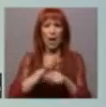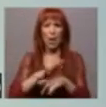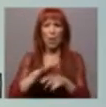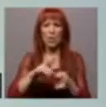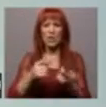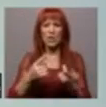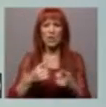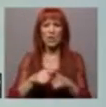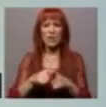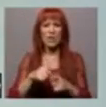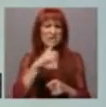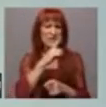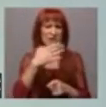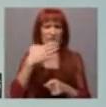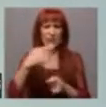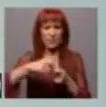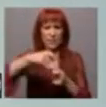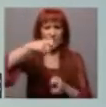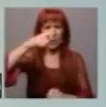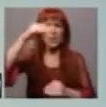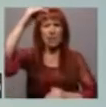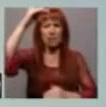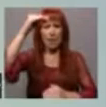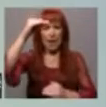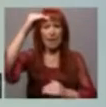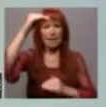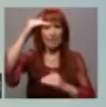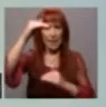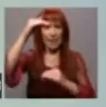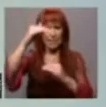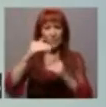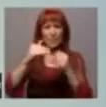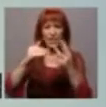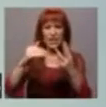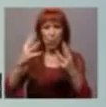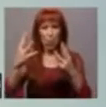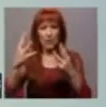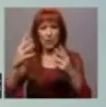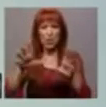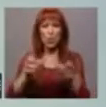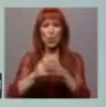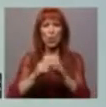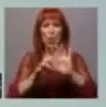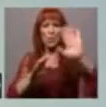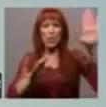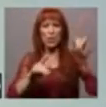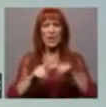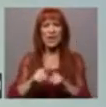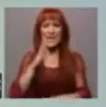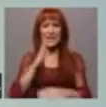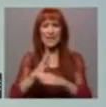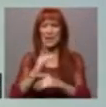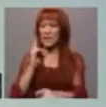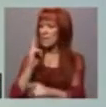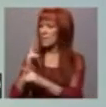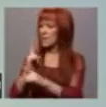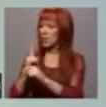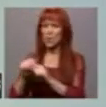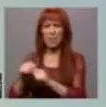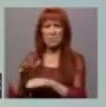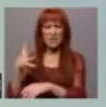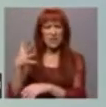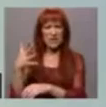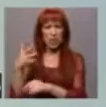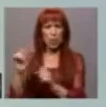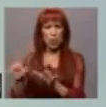ainda estão com 6 a 7 metros, vão diminuindo gradualmente para 3 a 4 metros no grupo ocidental e central, mantém-se ainda com cerca de 5